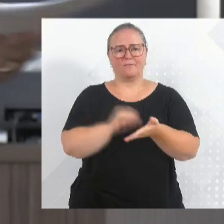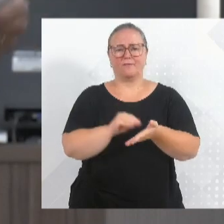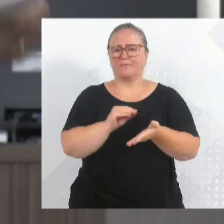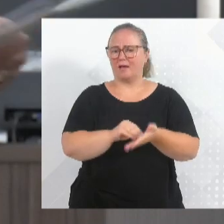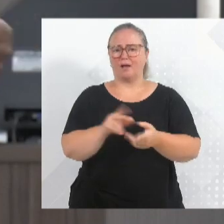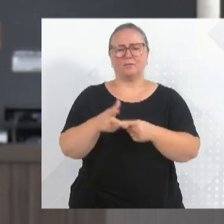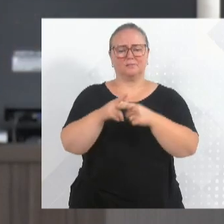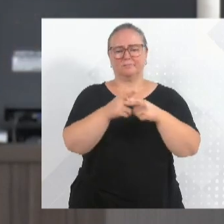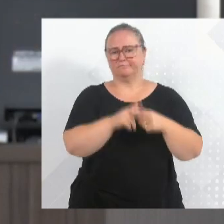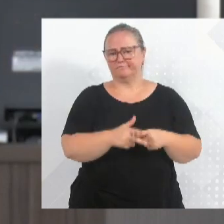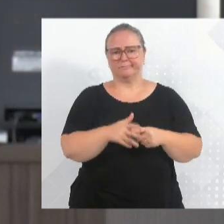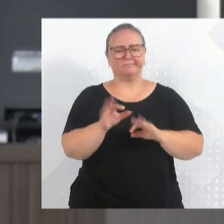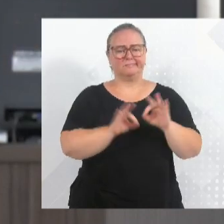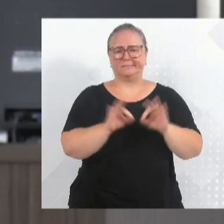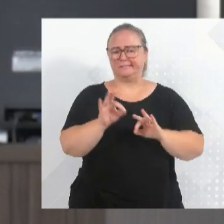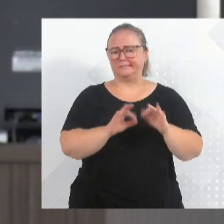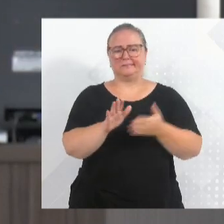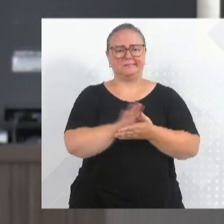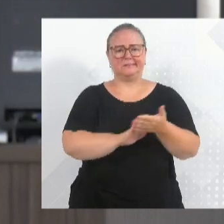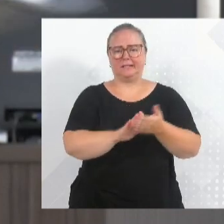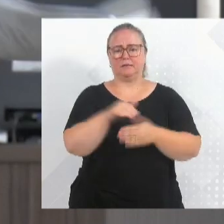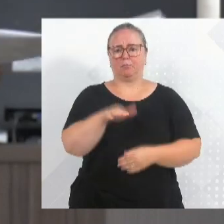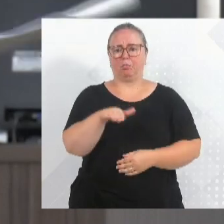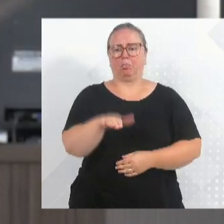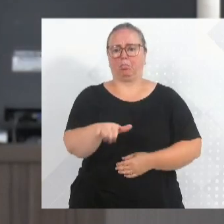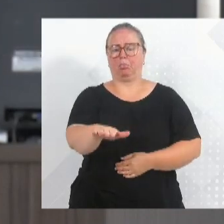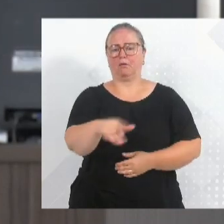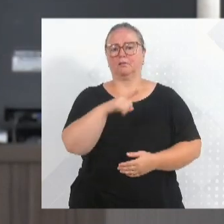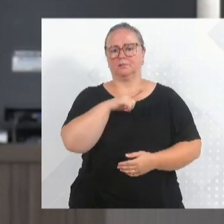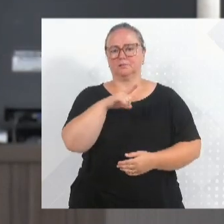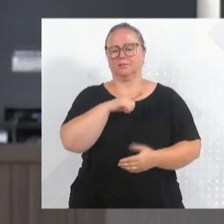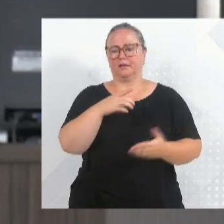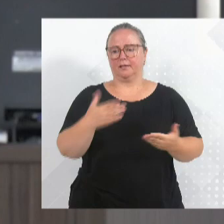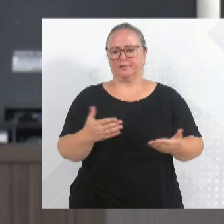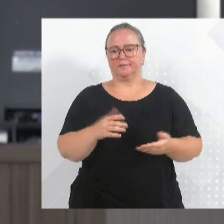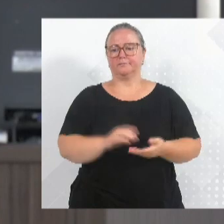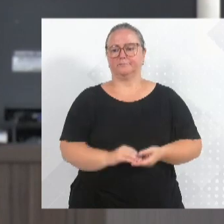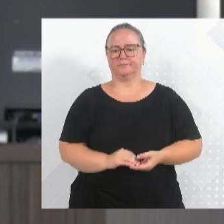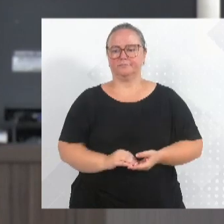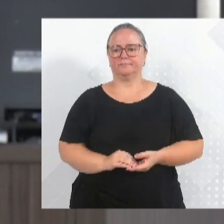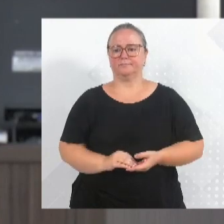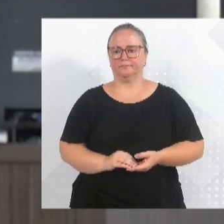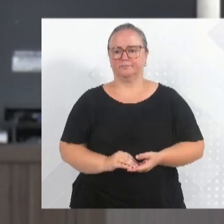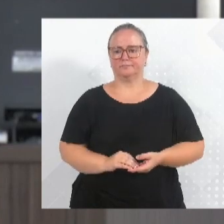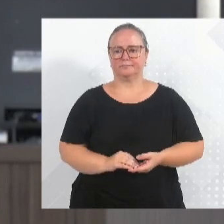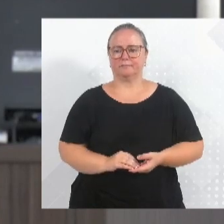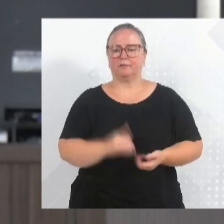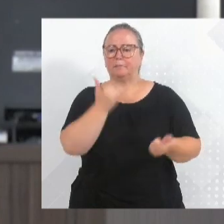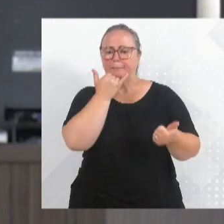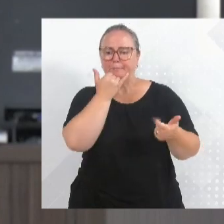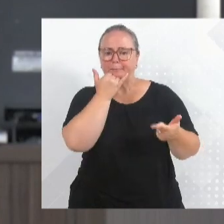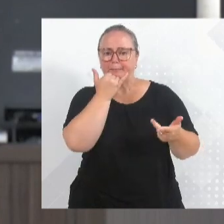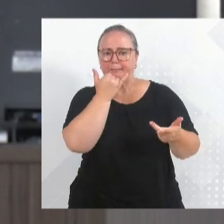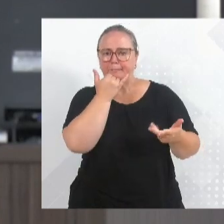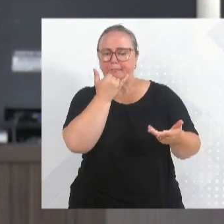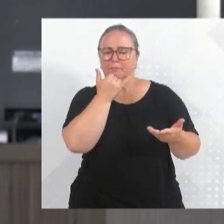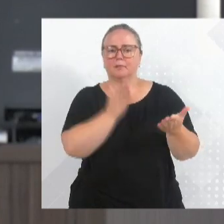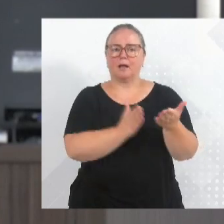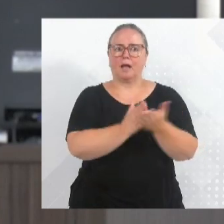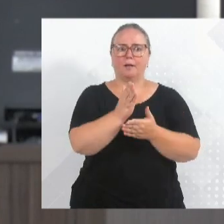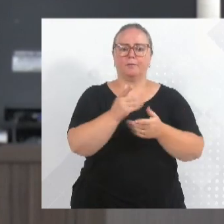buraco, né? Tem que colocar isso em dia. E ano a ano as desculpas, né? O povo não aguenta mais, nós aprovamos os